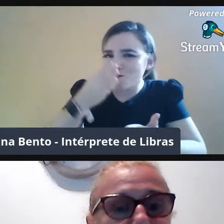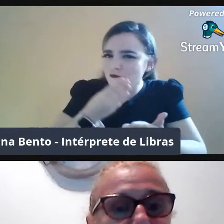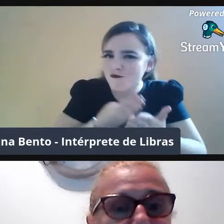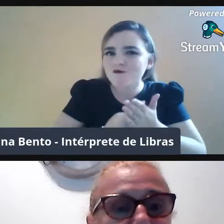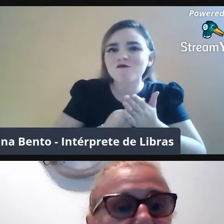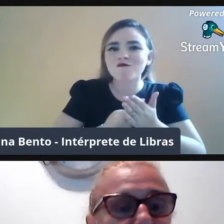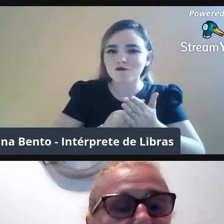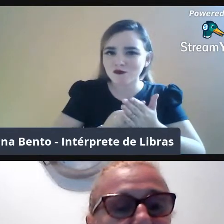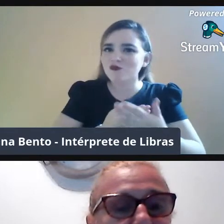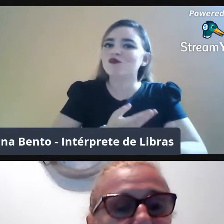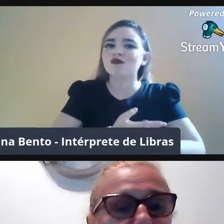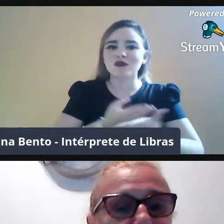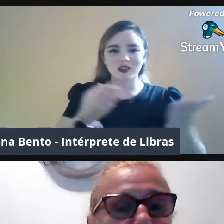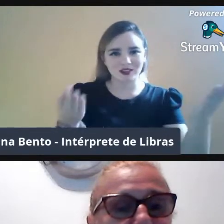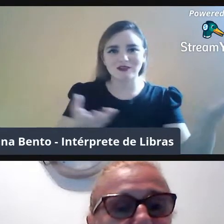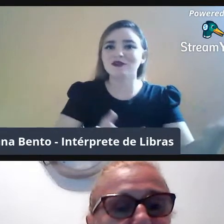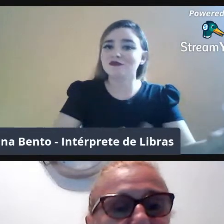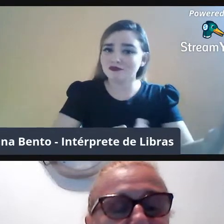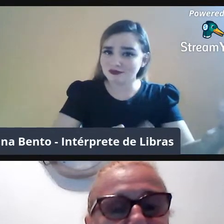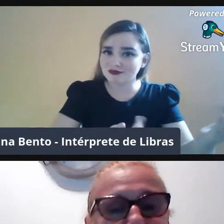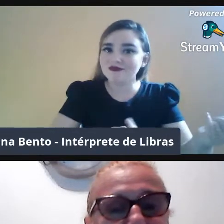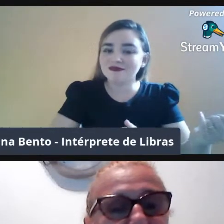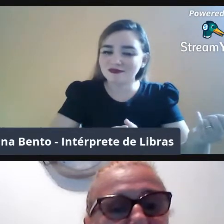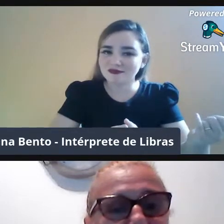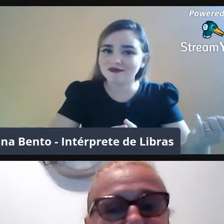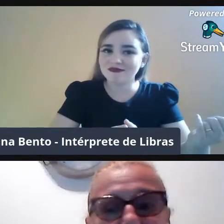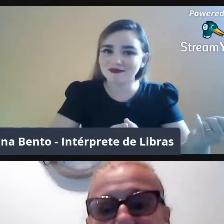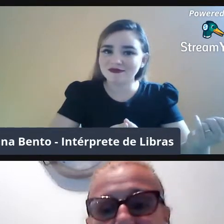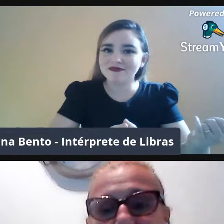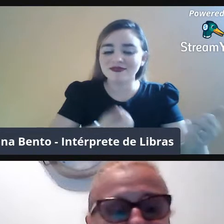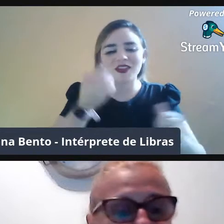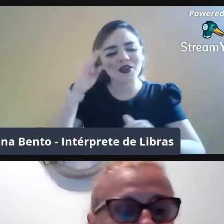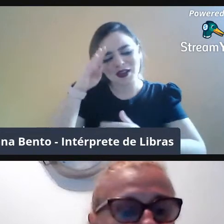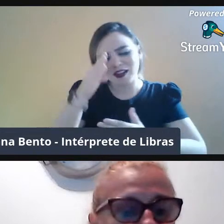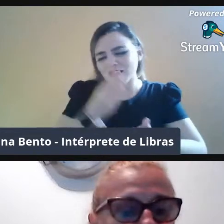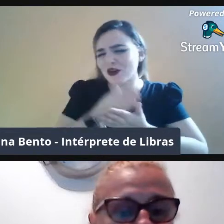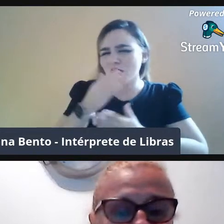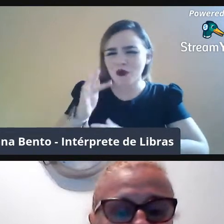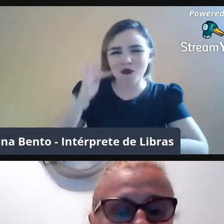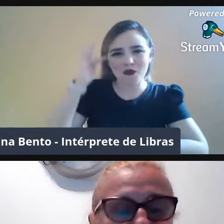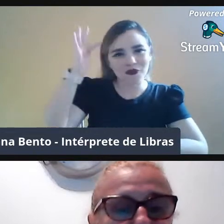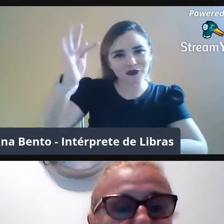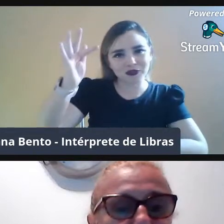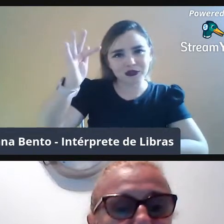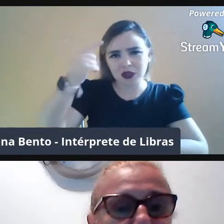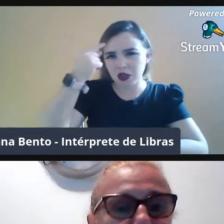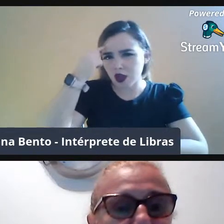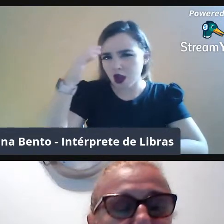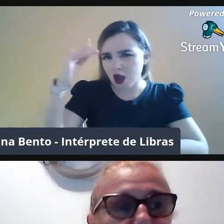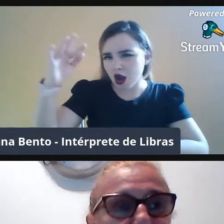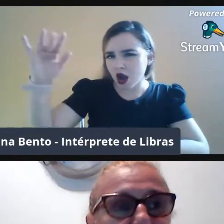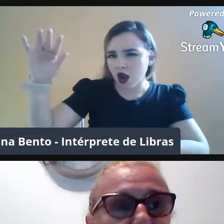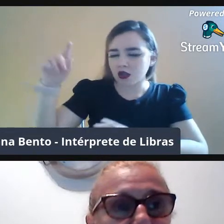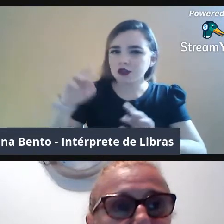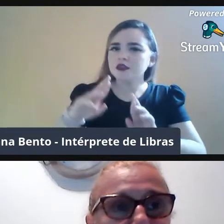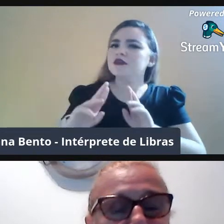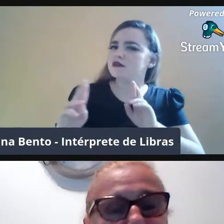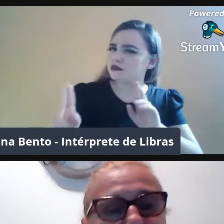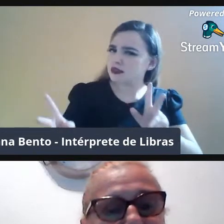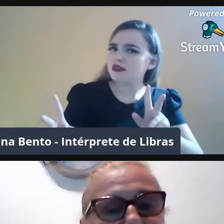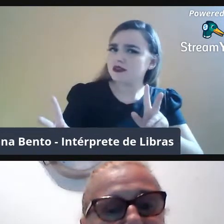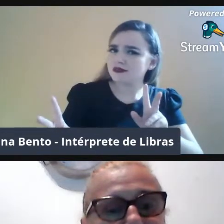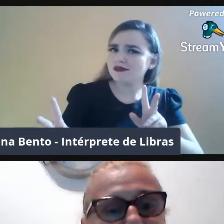nessa rapaziada que está vindo por aí. Essa rapaziada que está pensando diferente, tem tanta gente agora que não